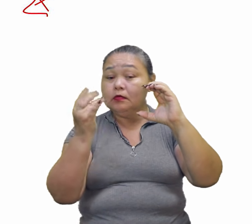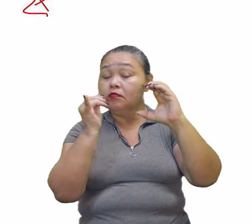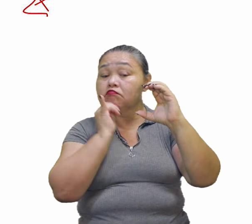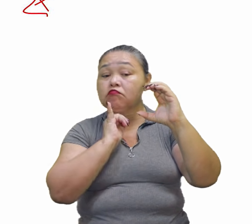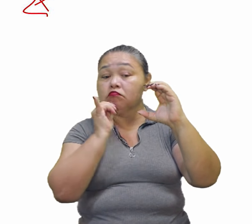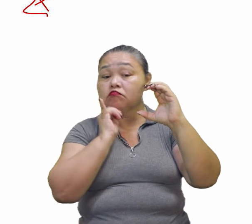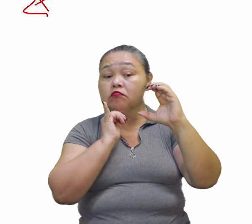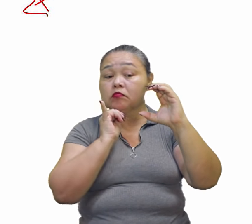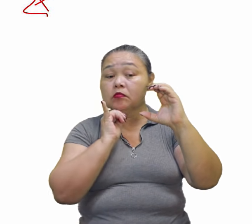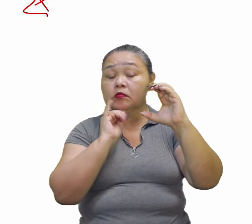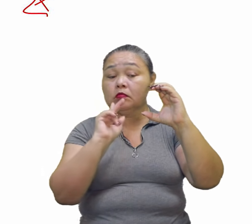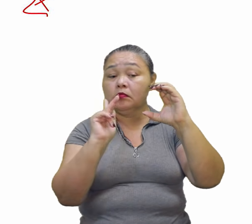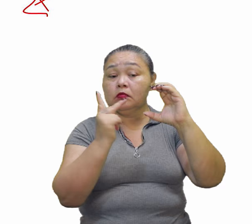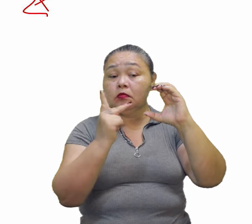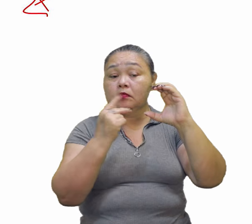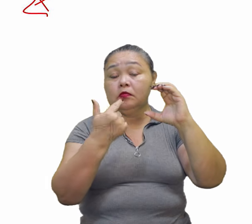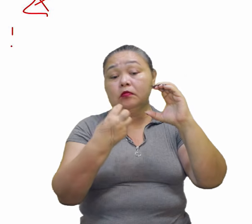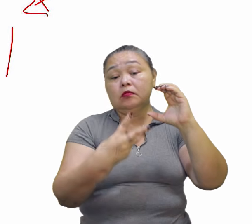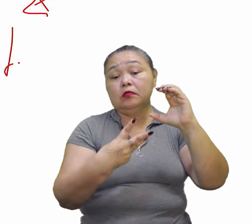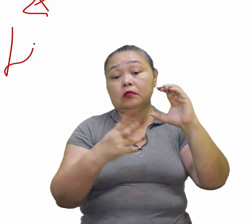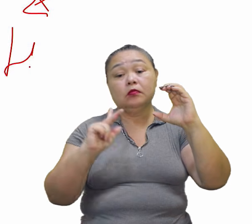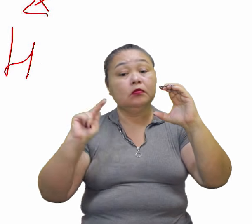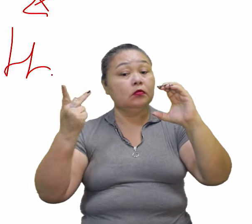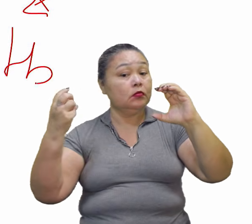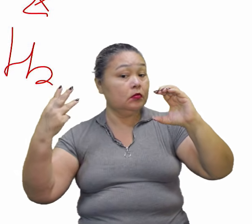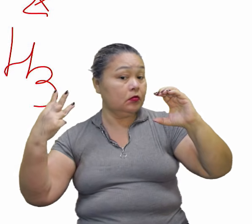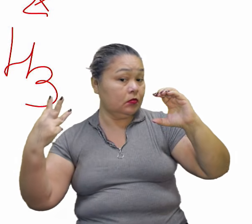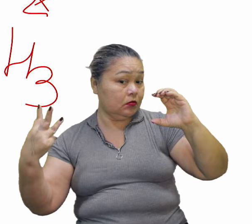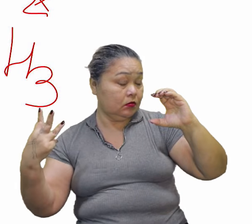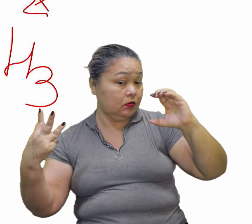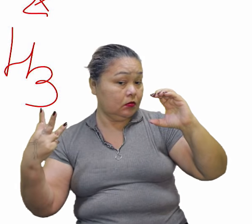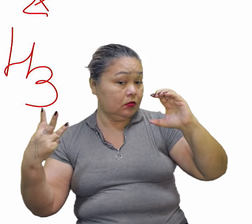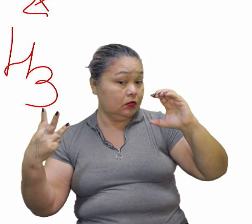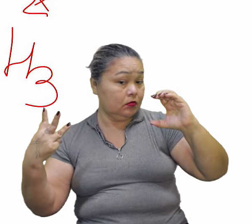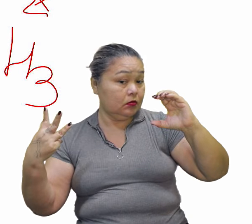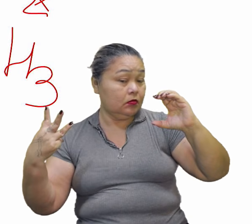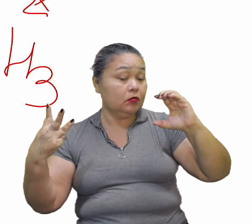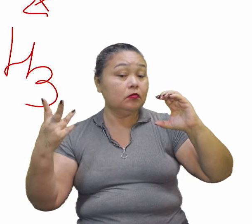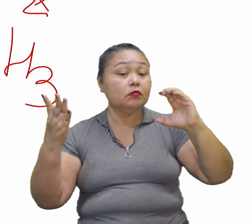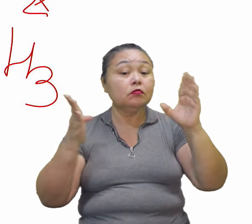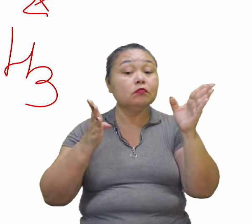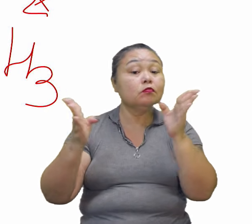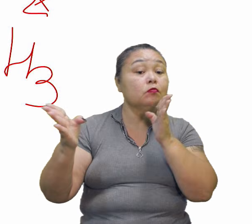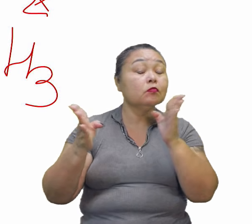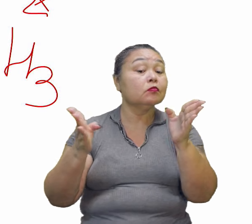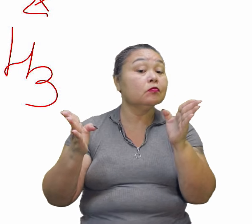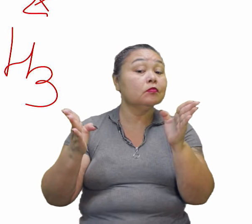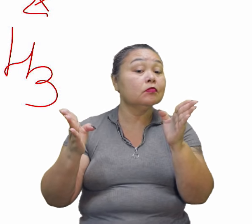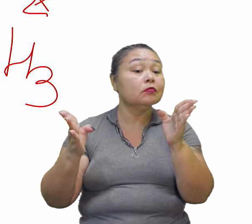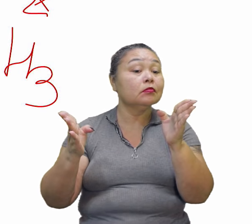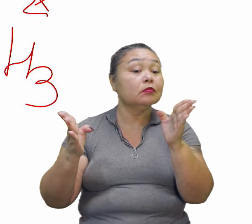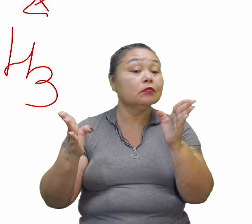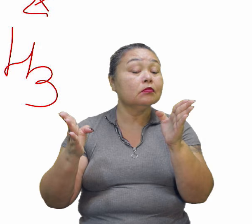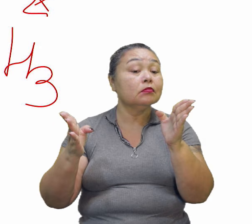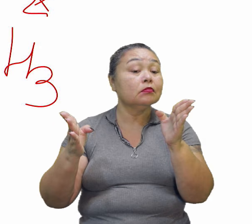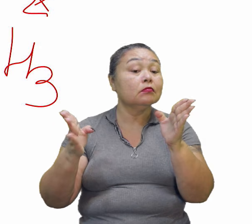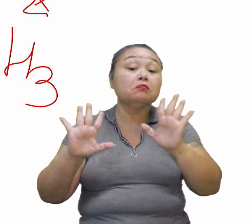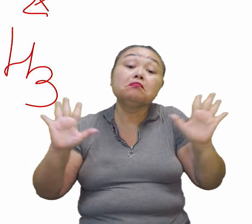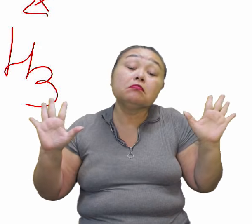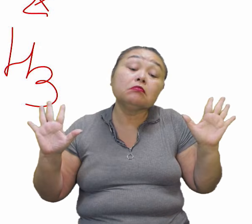exemplo, começando por esse ficaria com 3 e esse aqui com 3 e o meu do meio ficaria